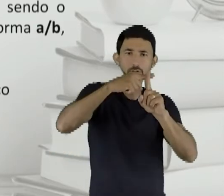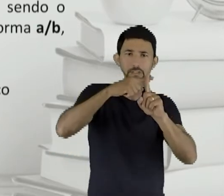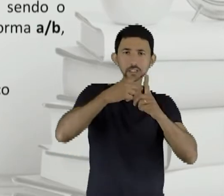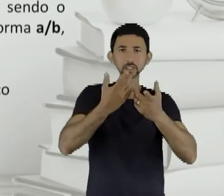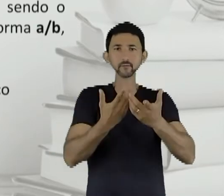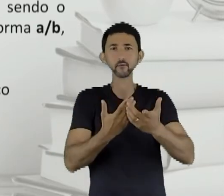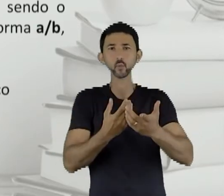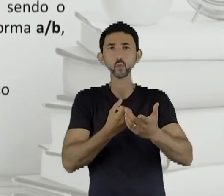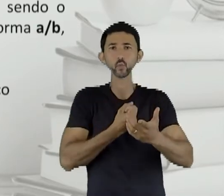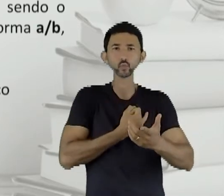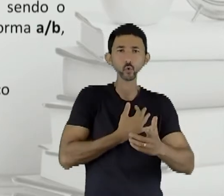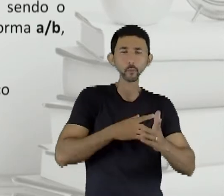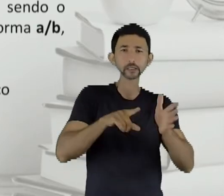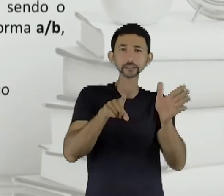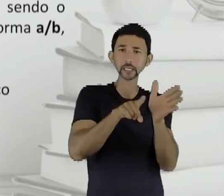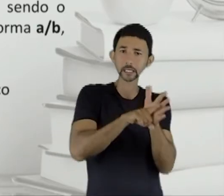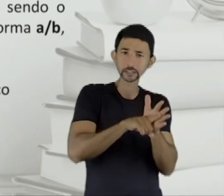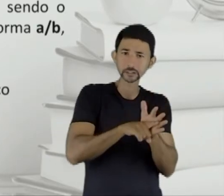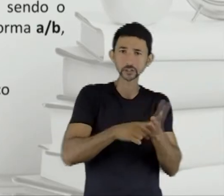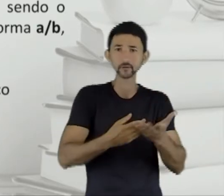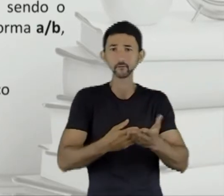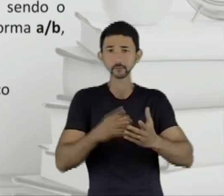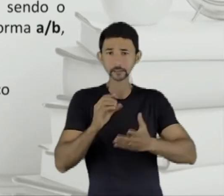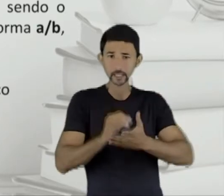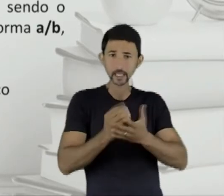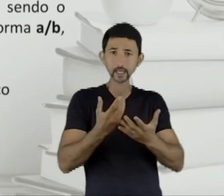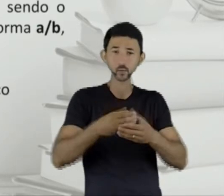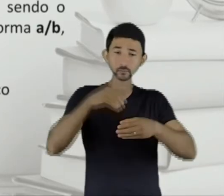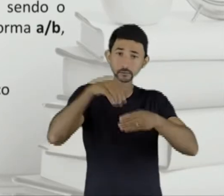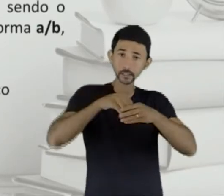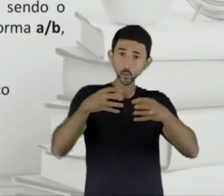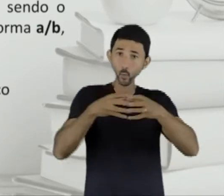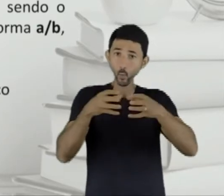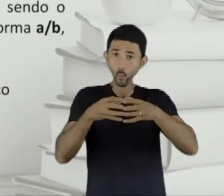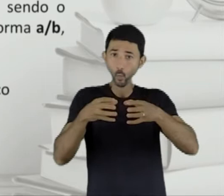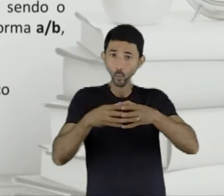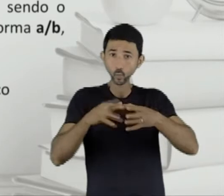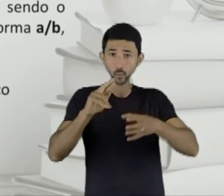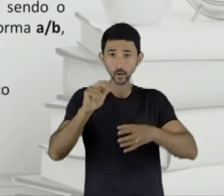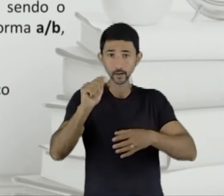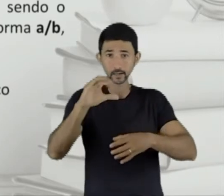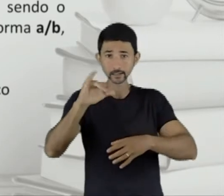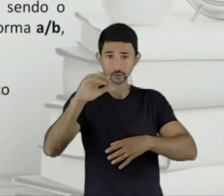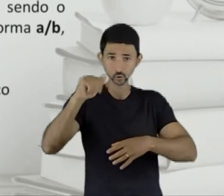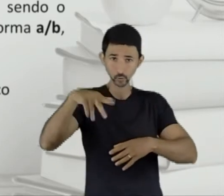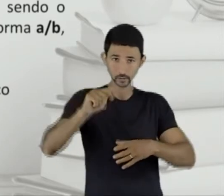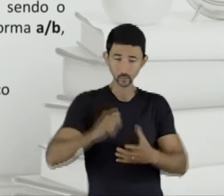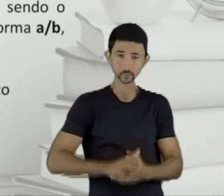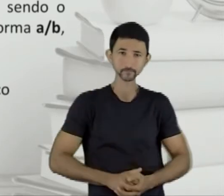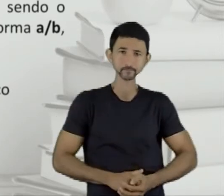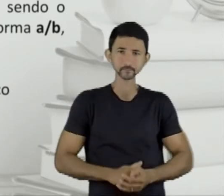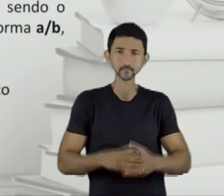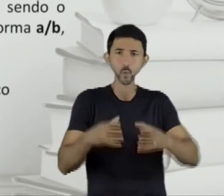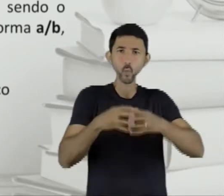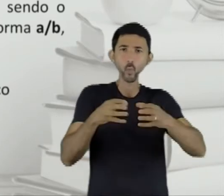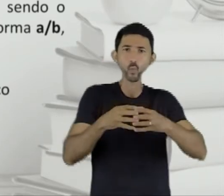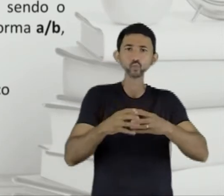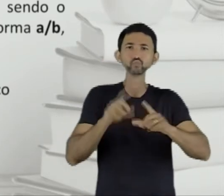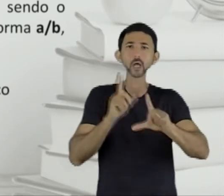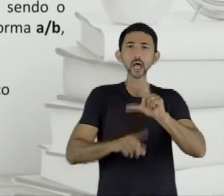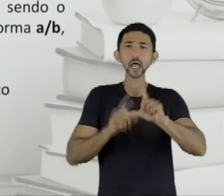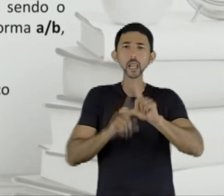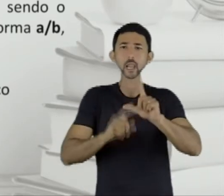conjunto numérico denominado conjunto dos números racionais. Esse conjunto é representado pela letra